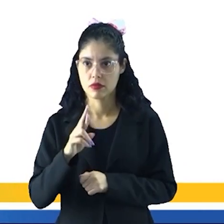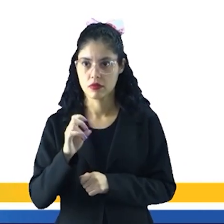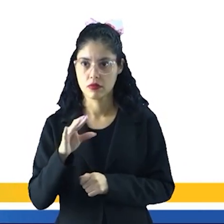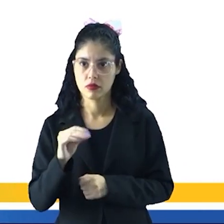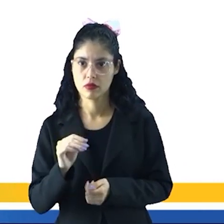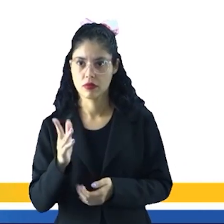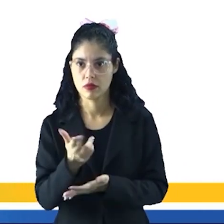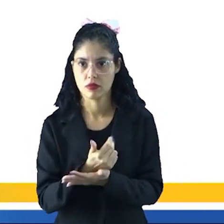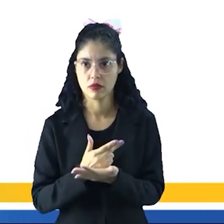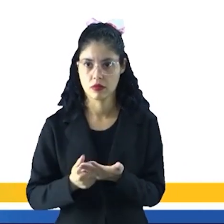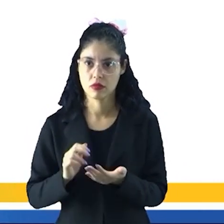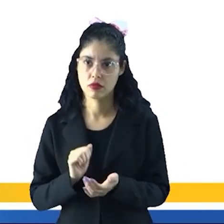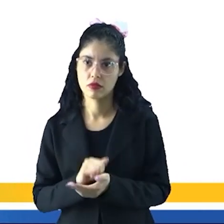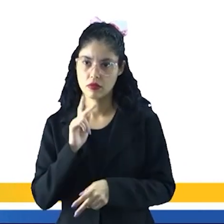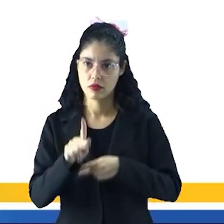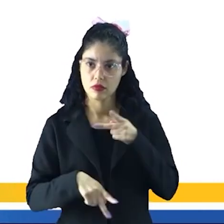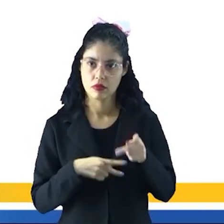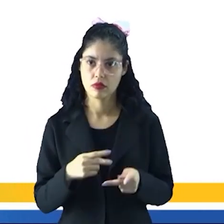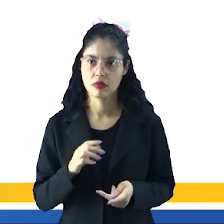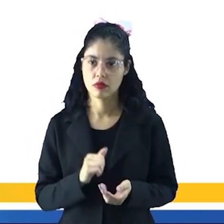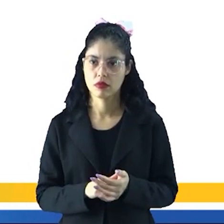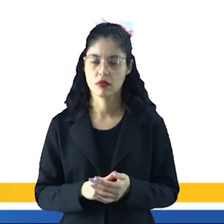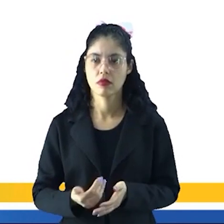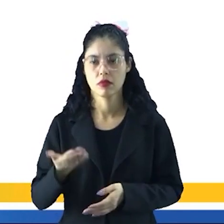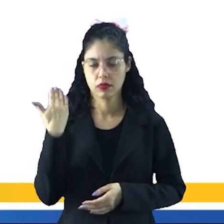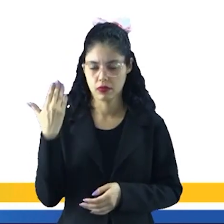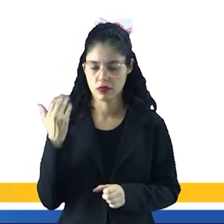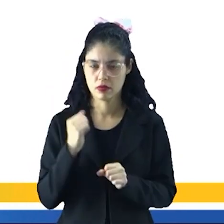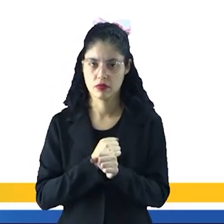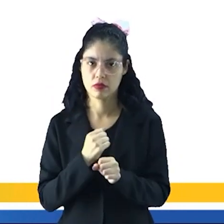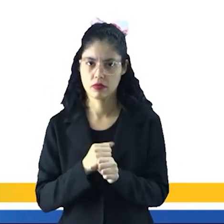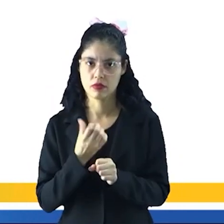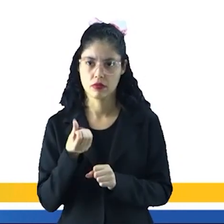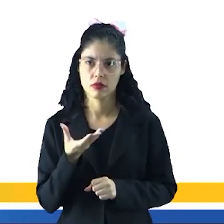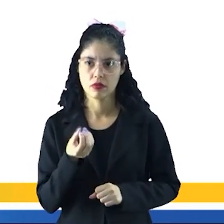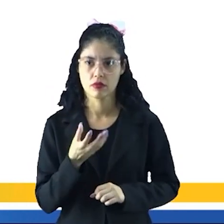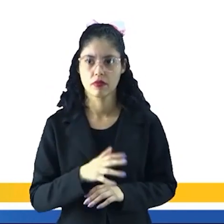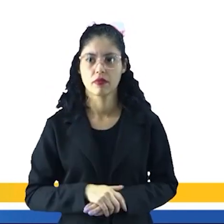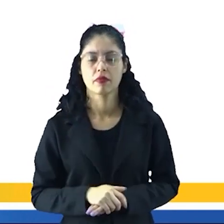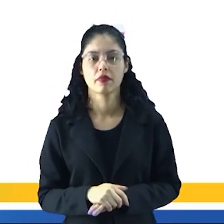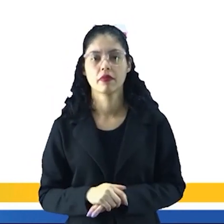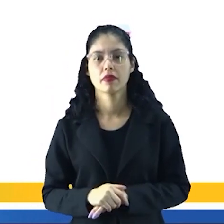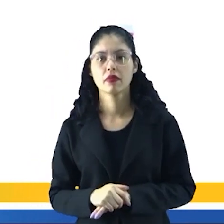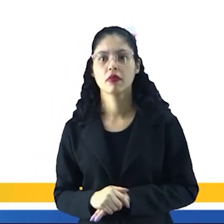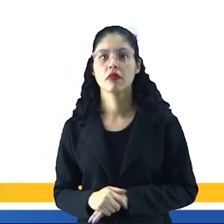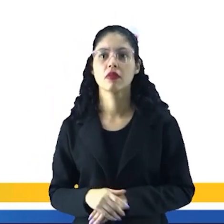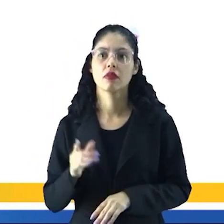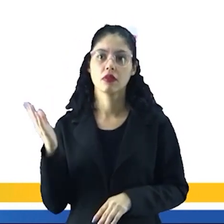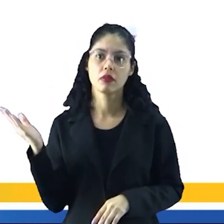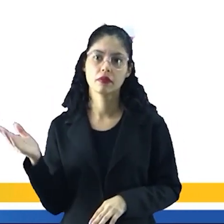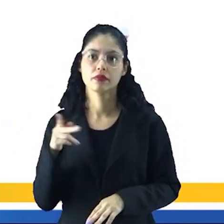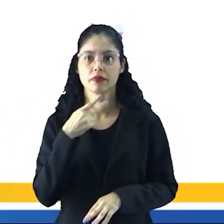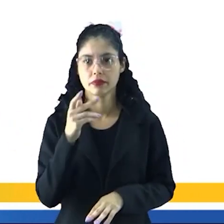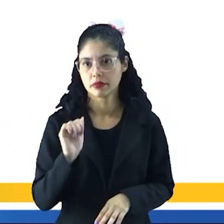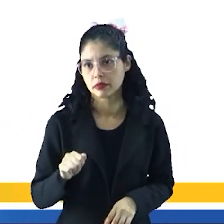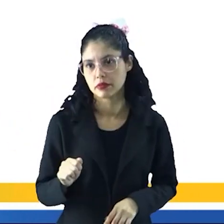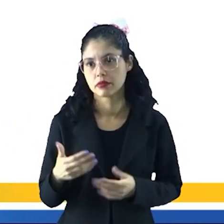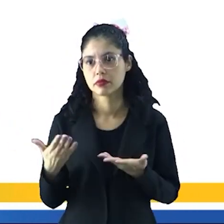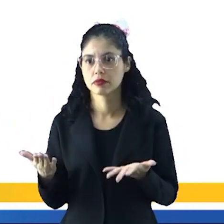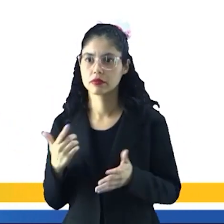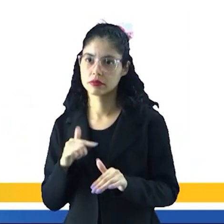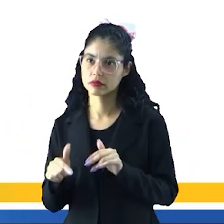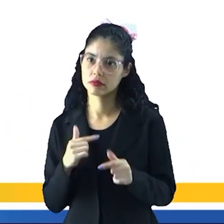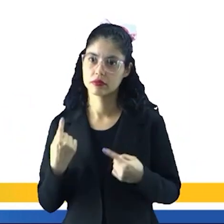formas de propor arte que se popularizaram desde os anos 60. Aqui ele fala, sim, que